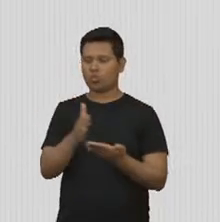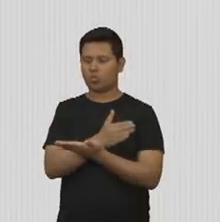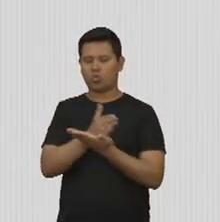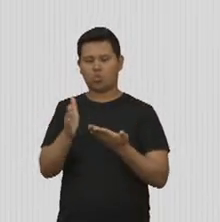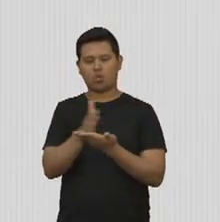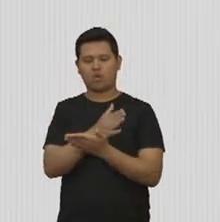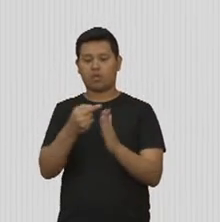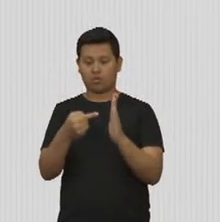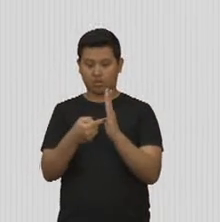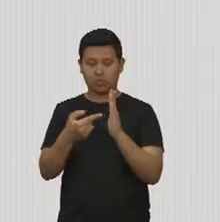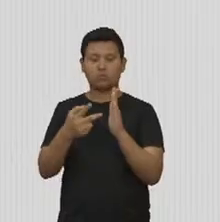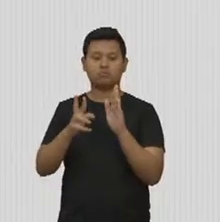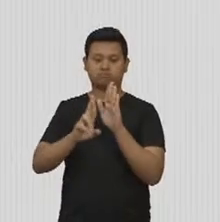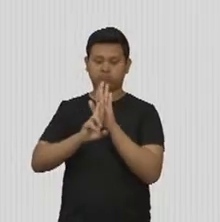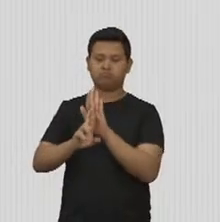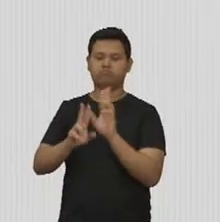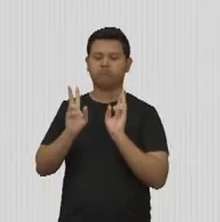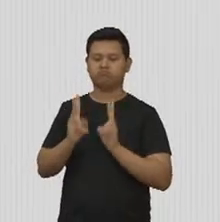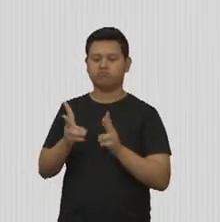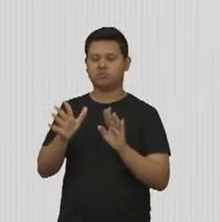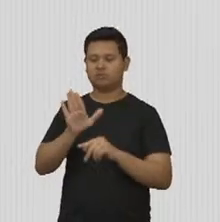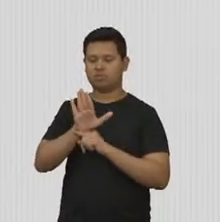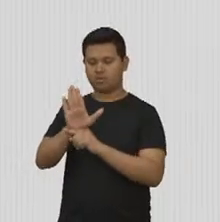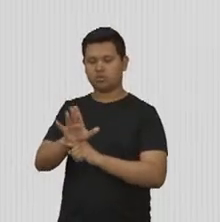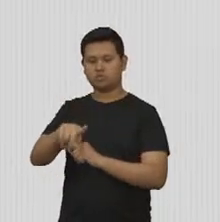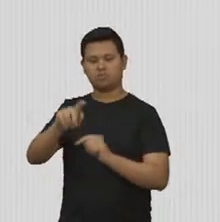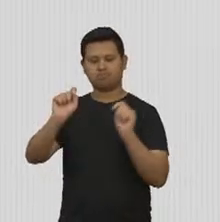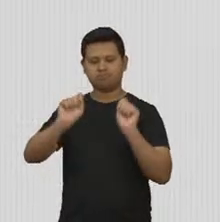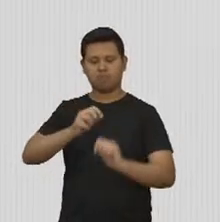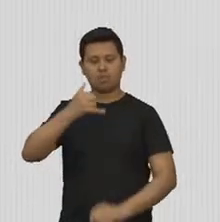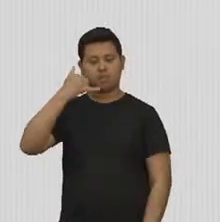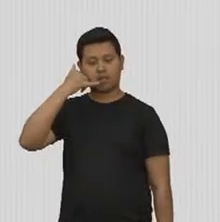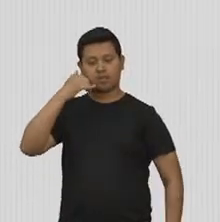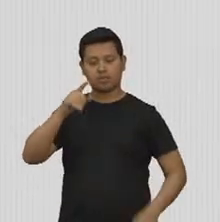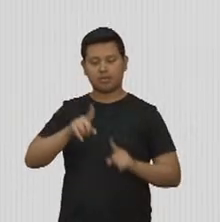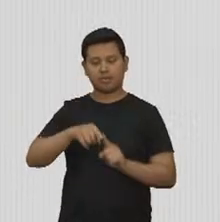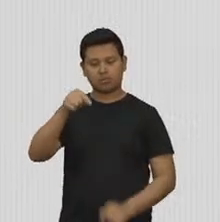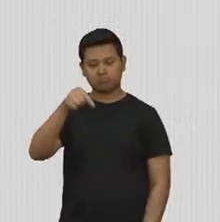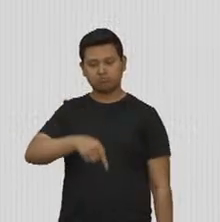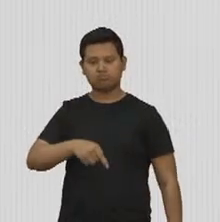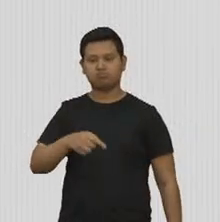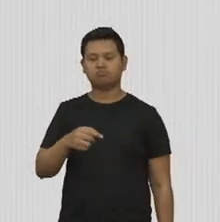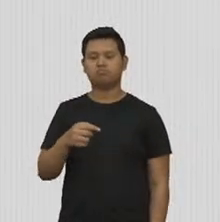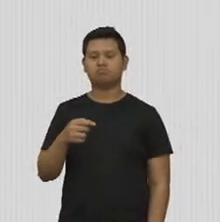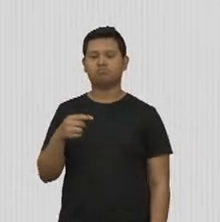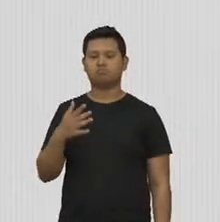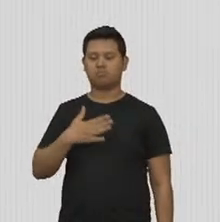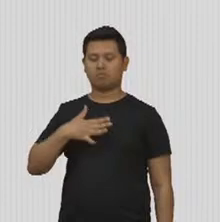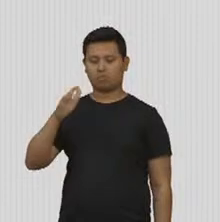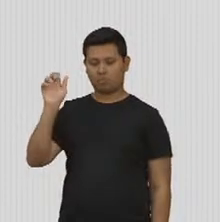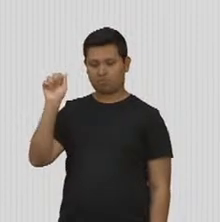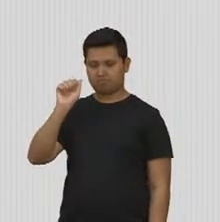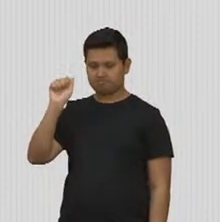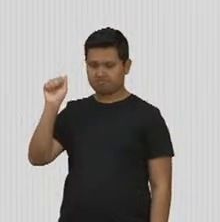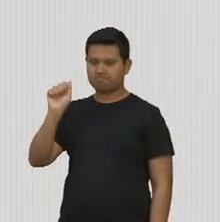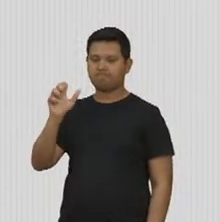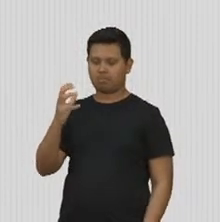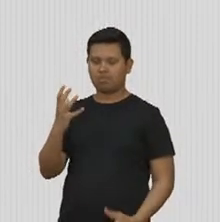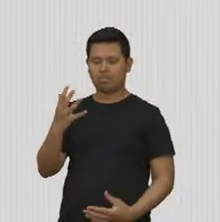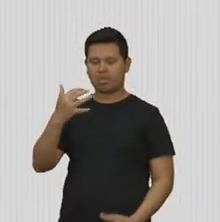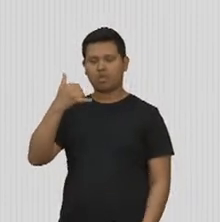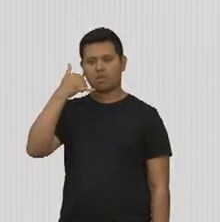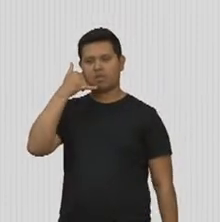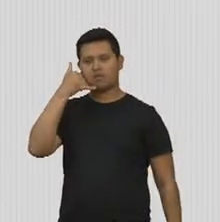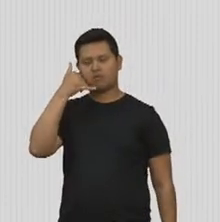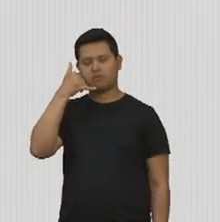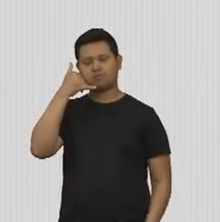qualquer denúncia, a gente está sempre disposto a atender. Pode ligar também para o nosso gabinete. Um dos meus assessores vai atender e vai dar